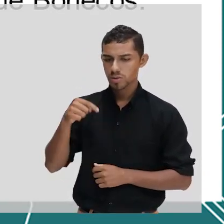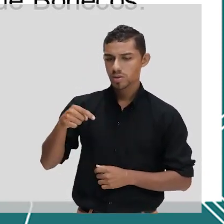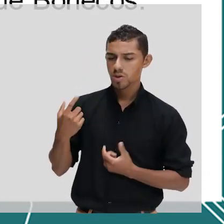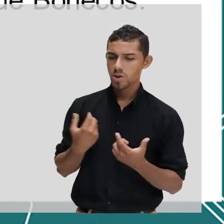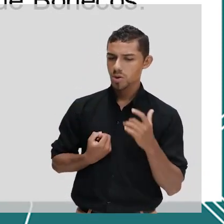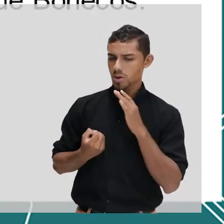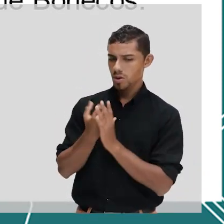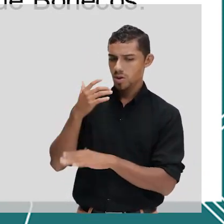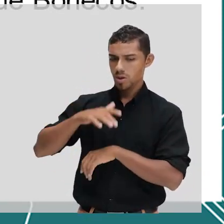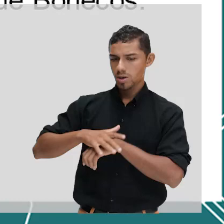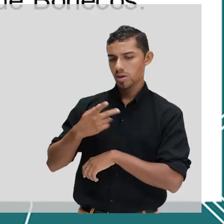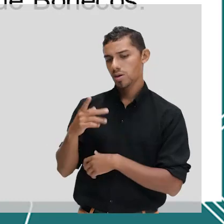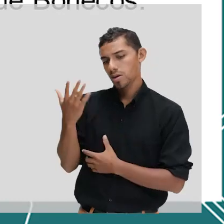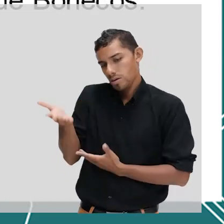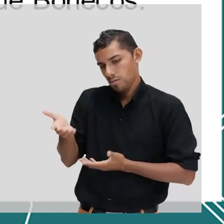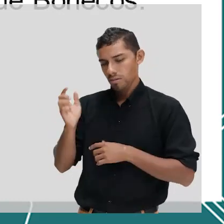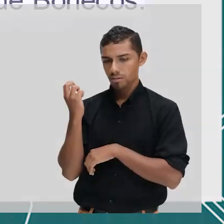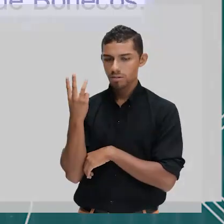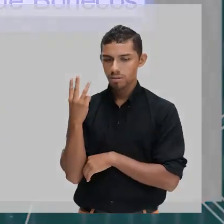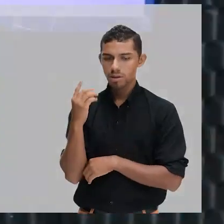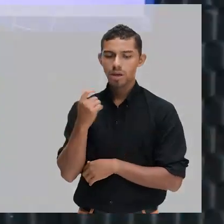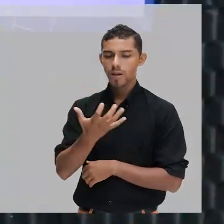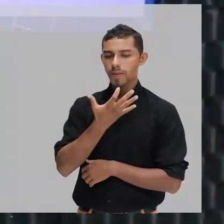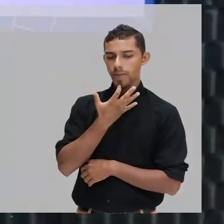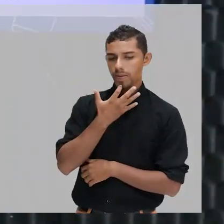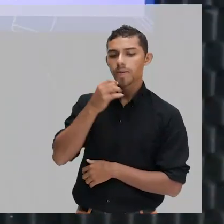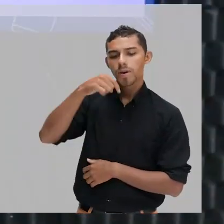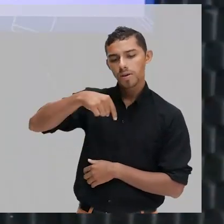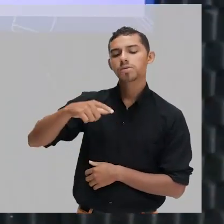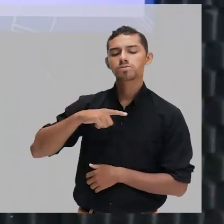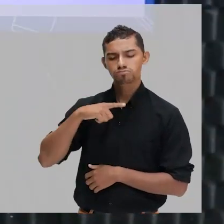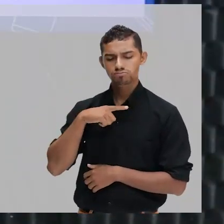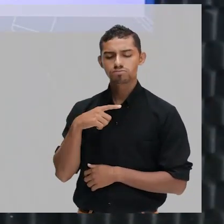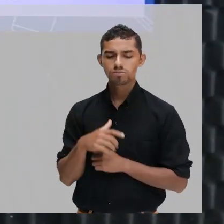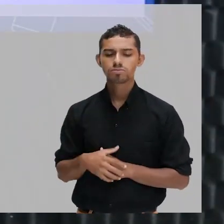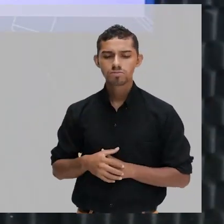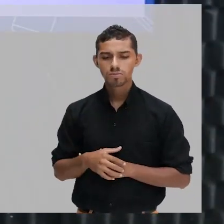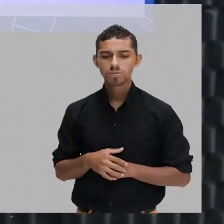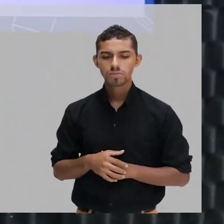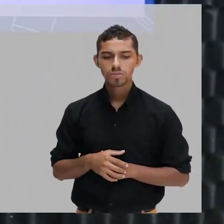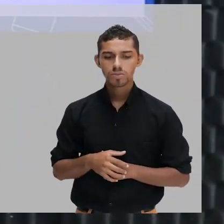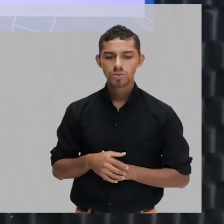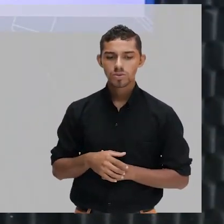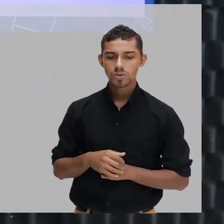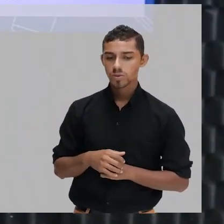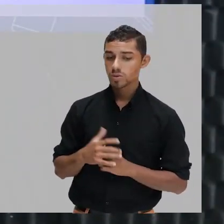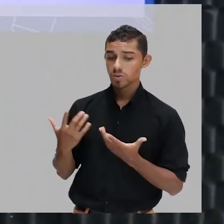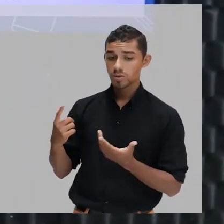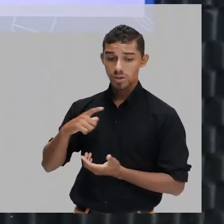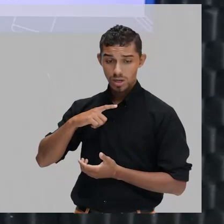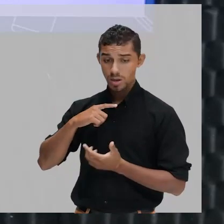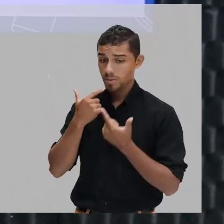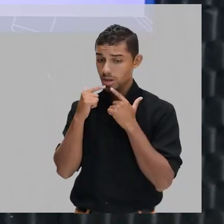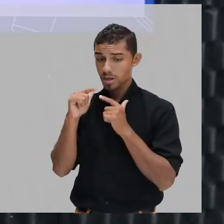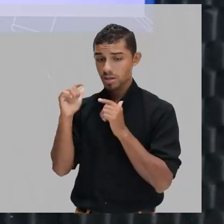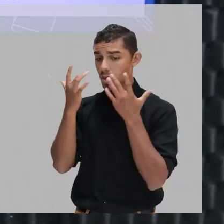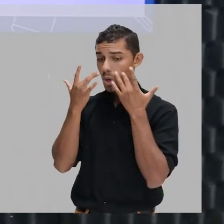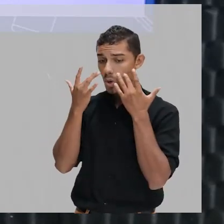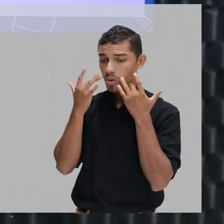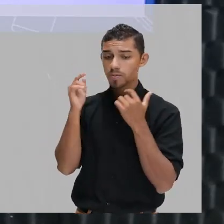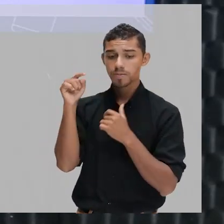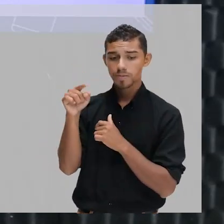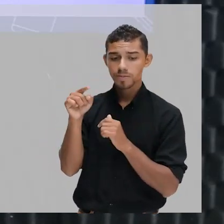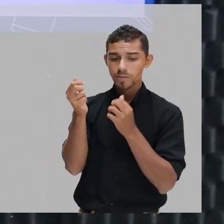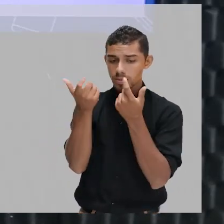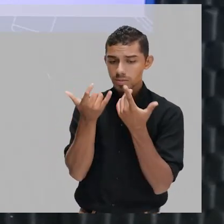uma produção nossa, é óbvio, maranhense, para a gente poder ter noção de que nós temos muita coisa boa aqui. Mas o sobrevento, ele tem uma linguagem teatral específica do